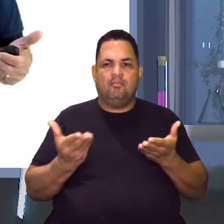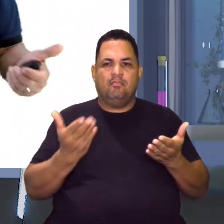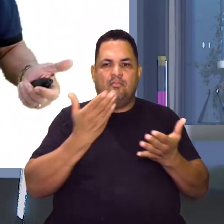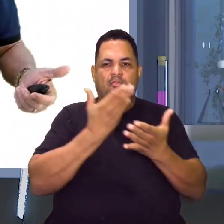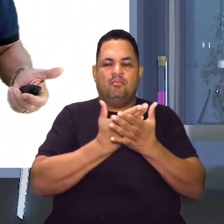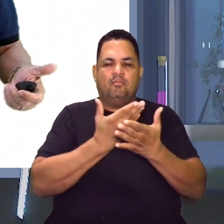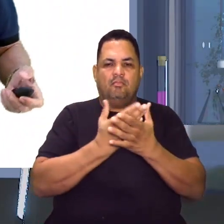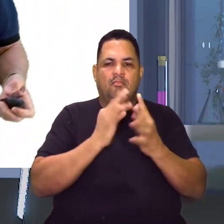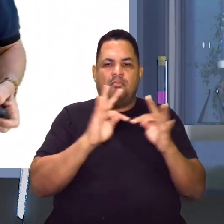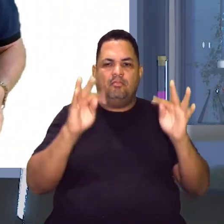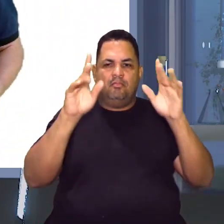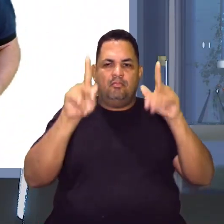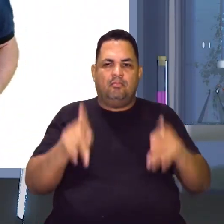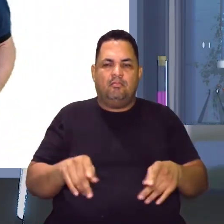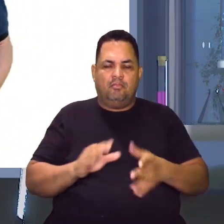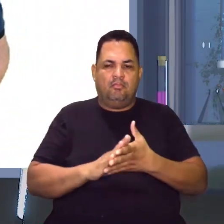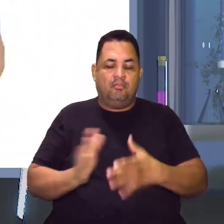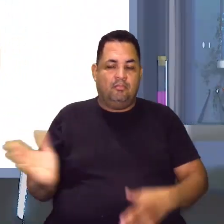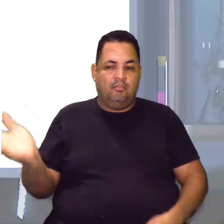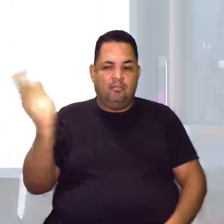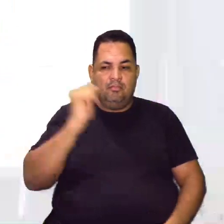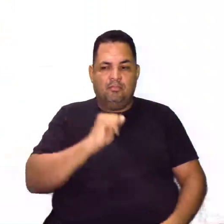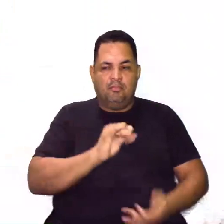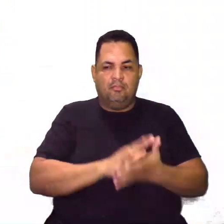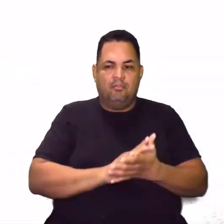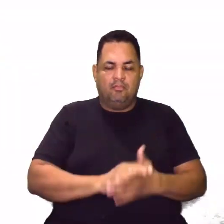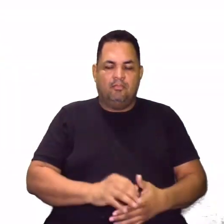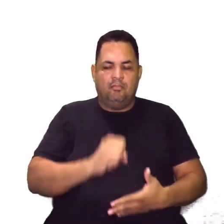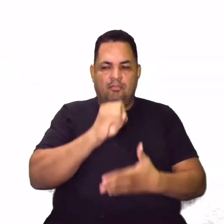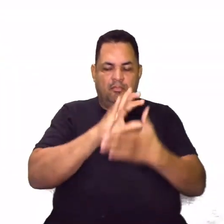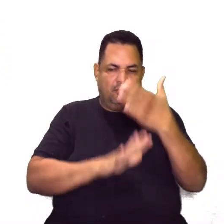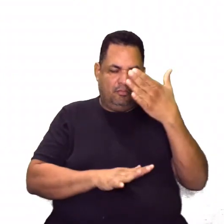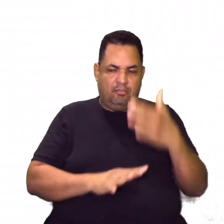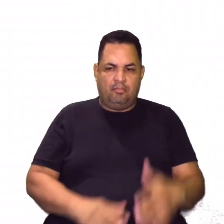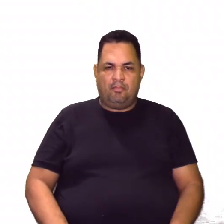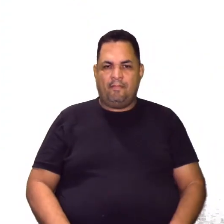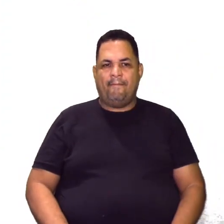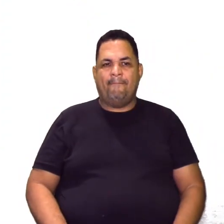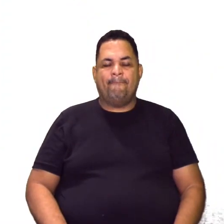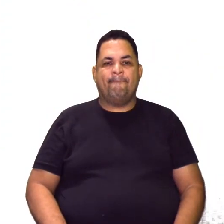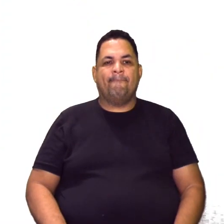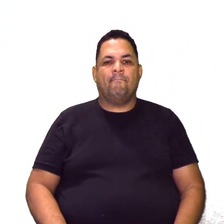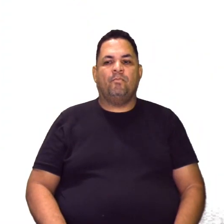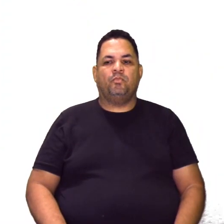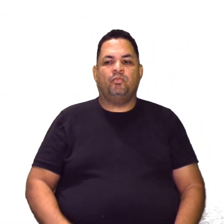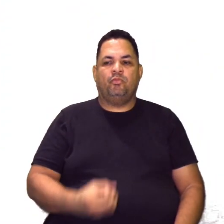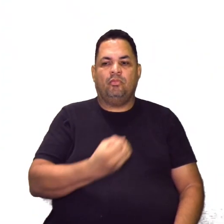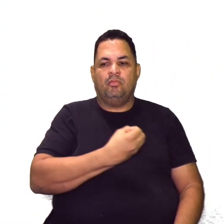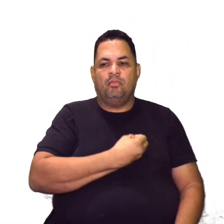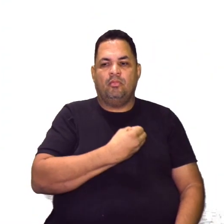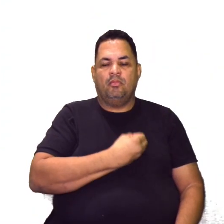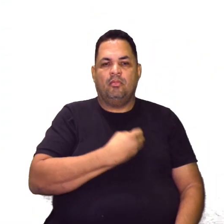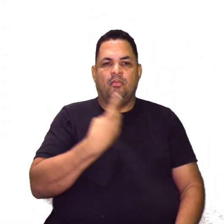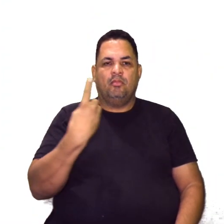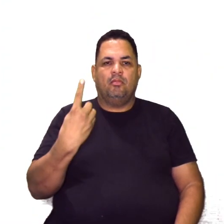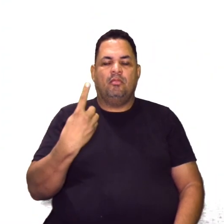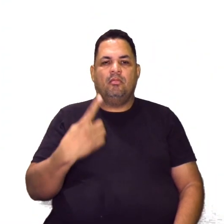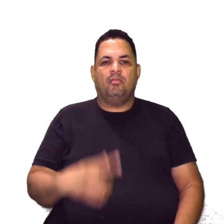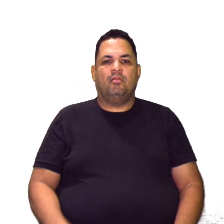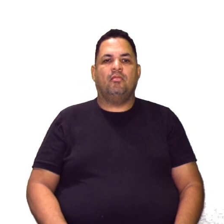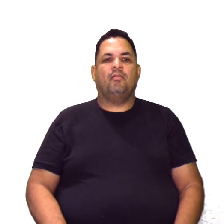aula, sobre tabela periódica. Vamos lá, então, nas questões? Olha só. Na questão de número 1, diz o seguinte.